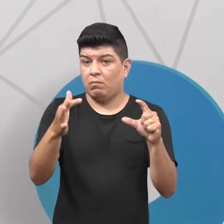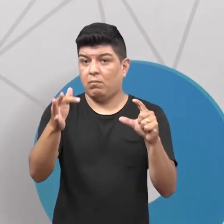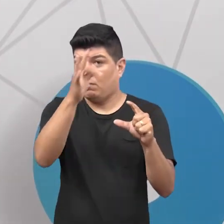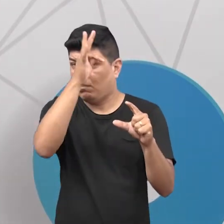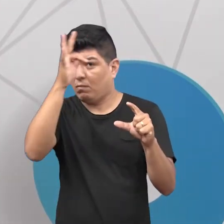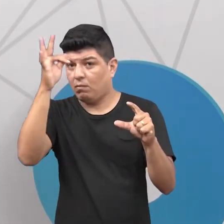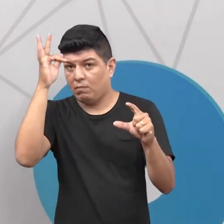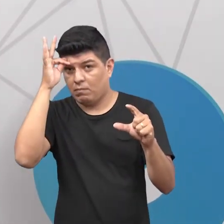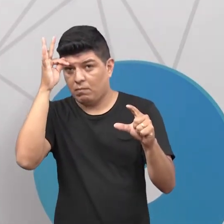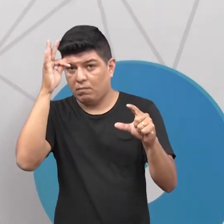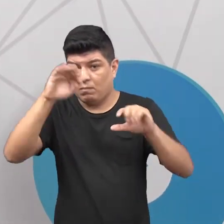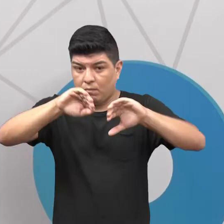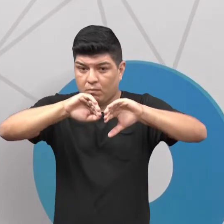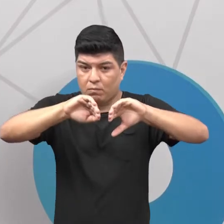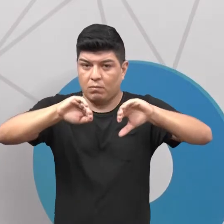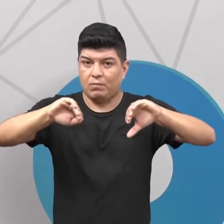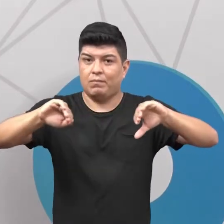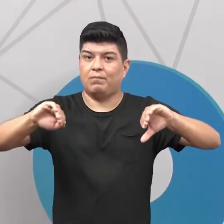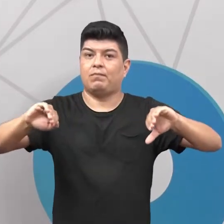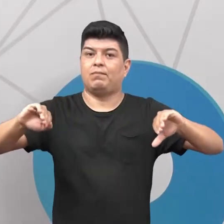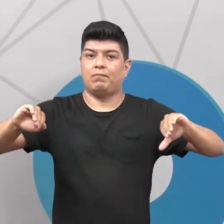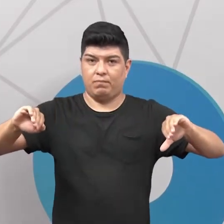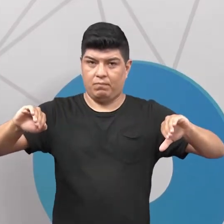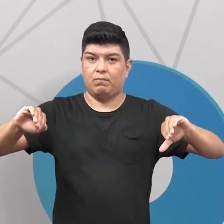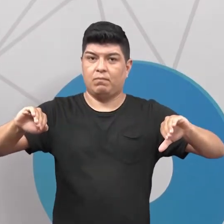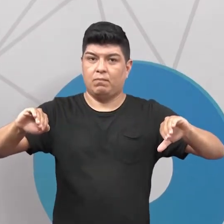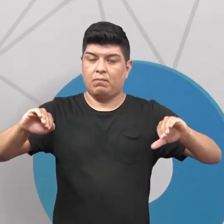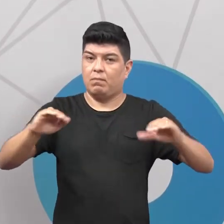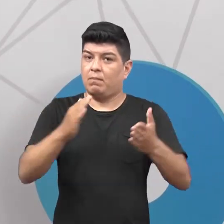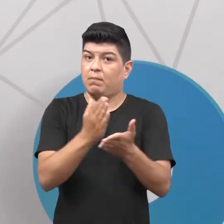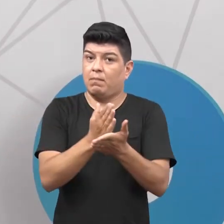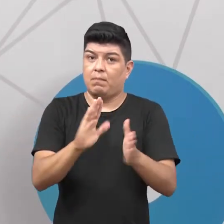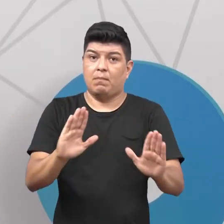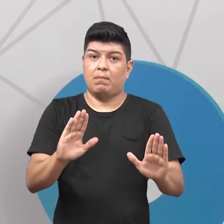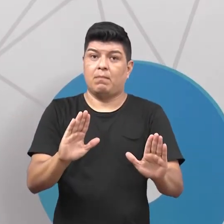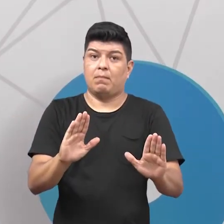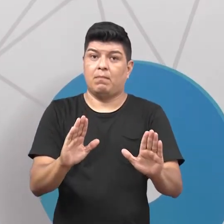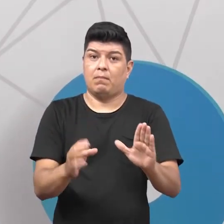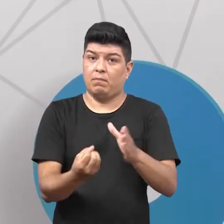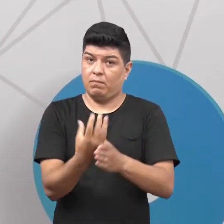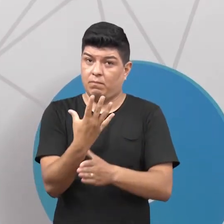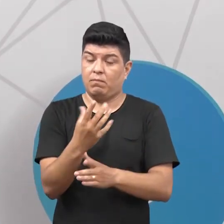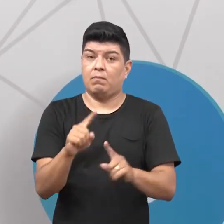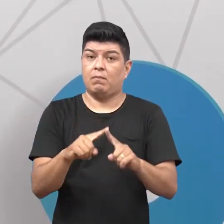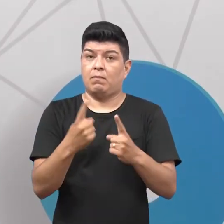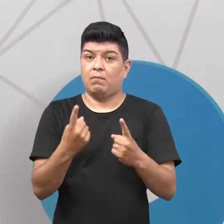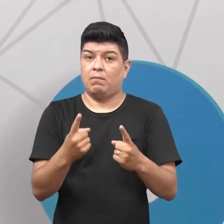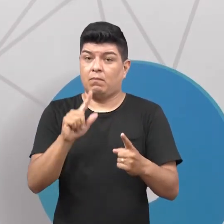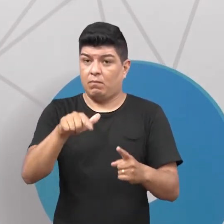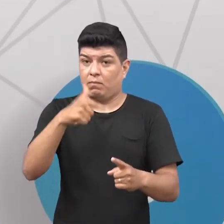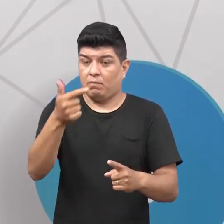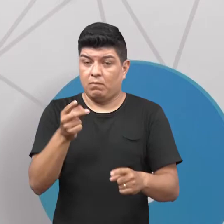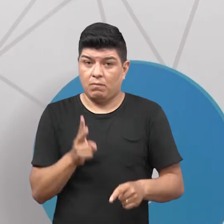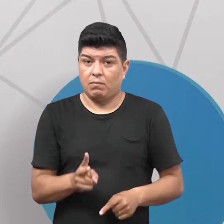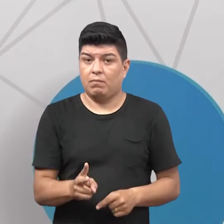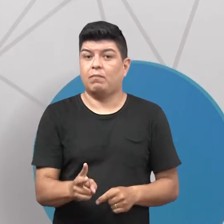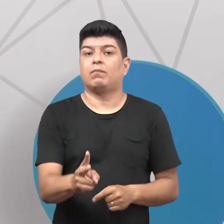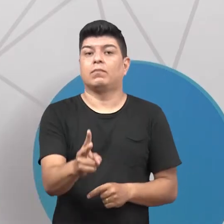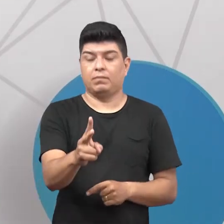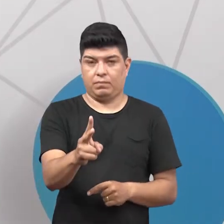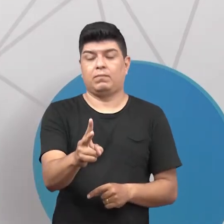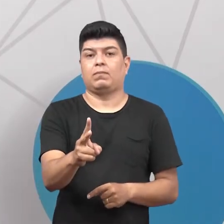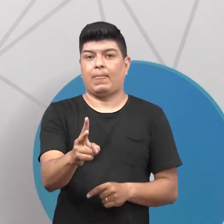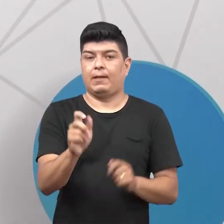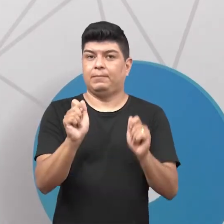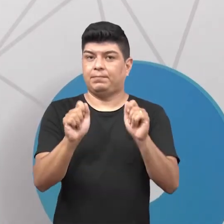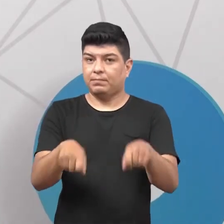ruptura, ou seja, houve coisa que deixou de existir obrigatoriamente, mas outras coisas permaneceram, continuaram.